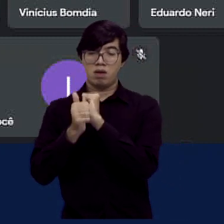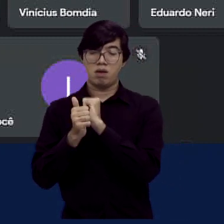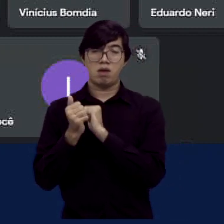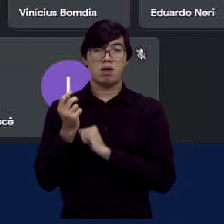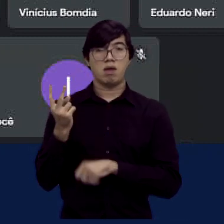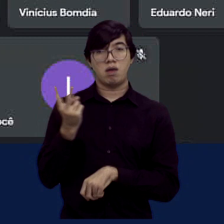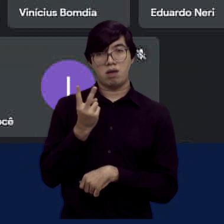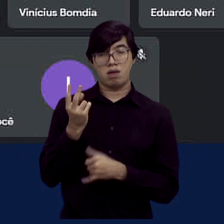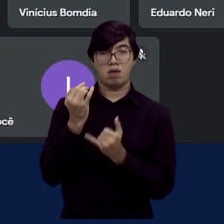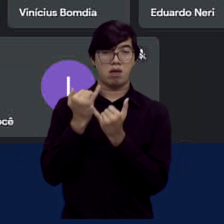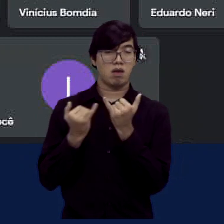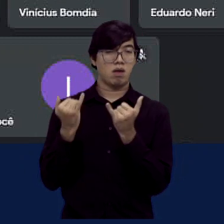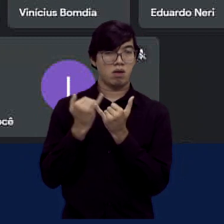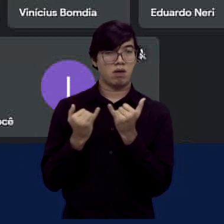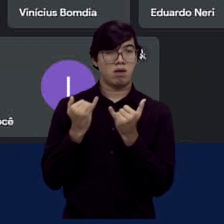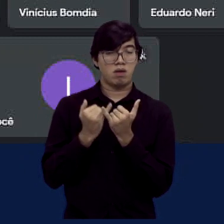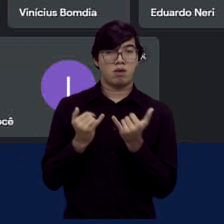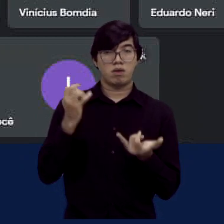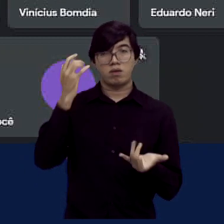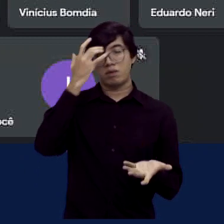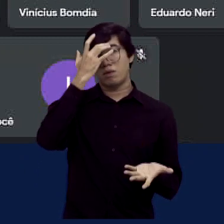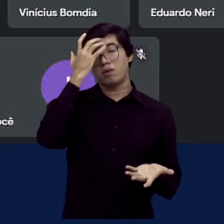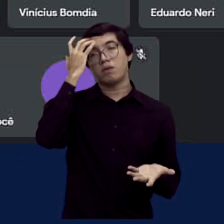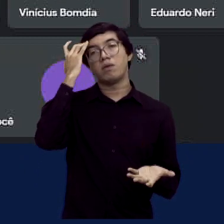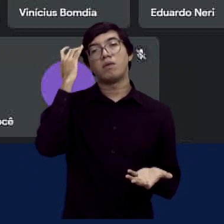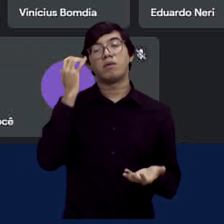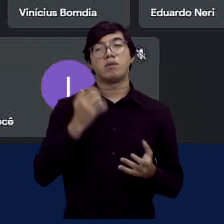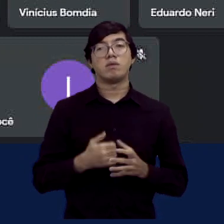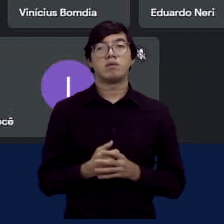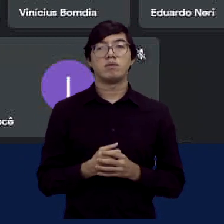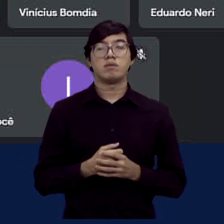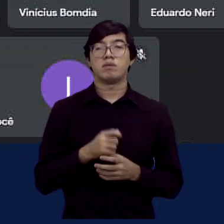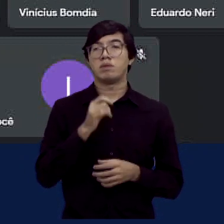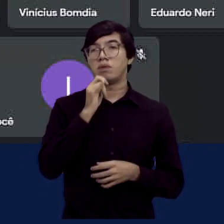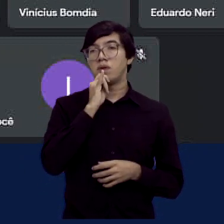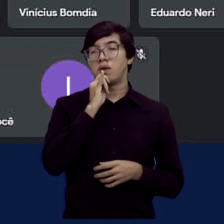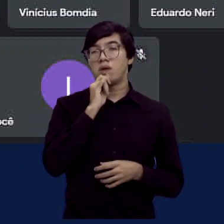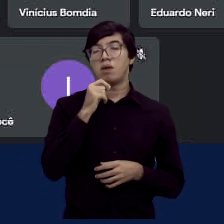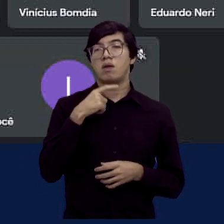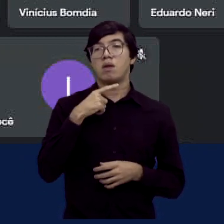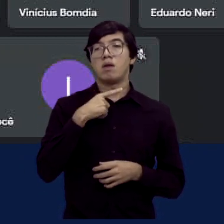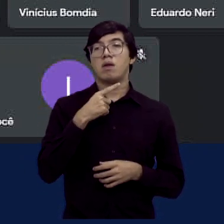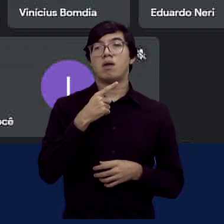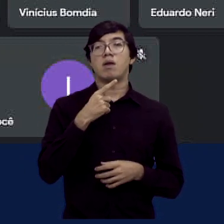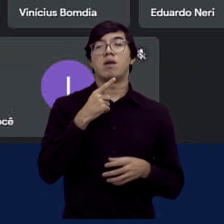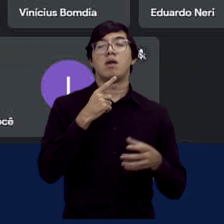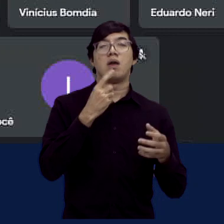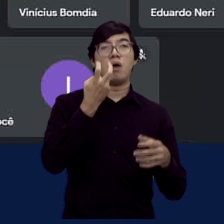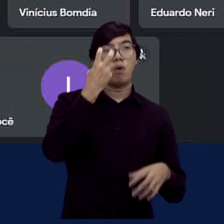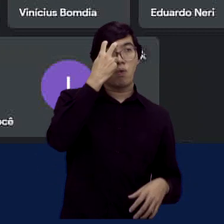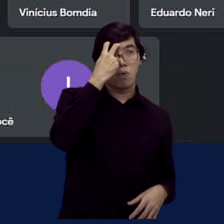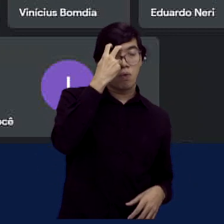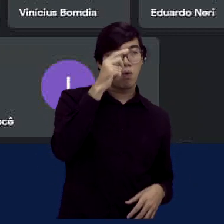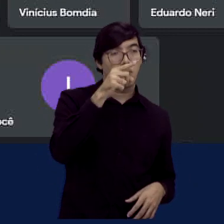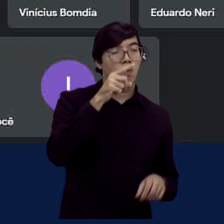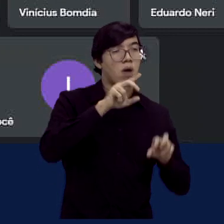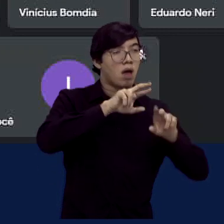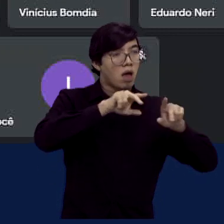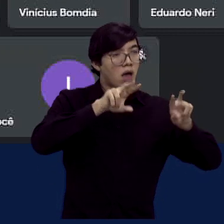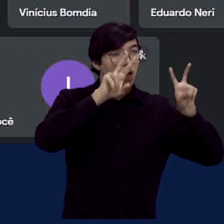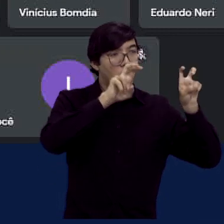Então, não tem como você se livrar politicamente ou socialmente da cultura. E no esporte também, porque esporte é